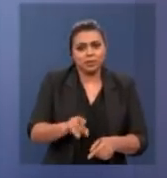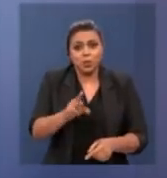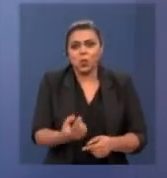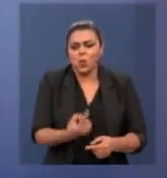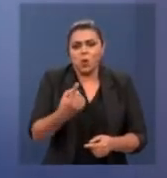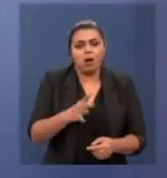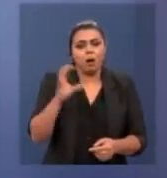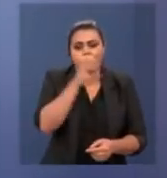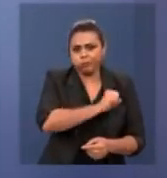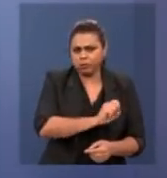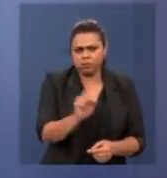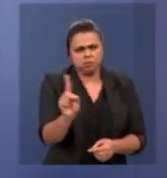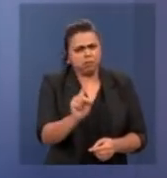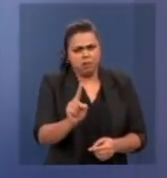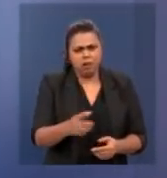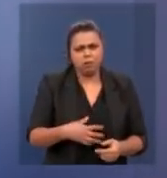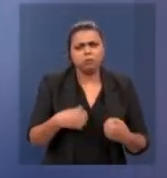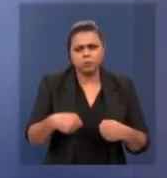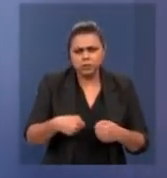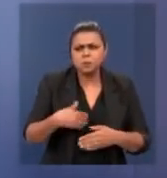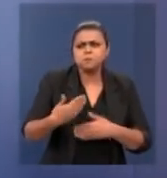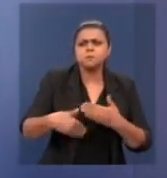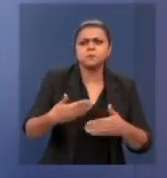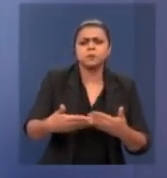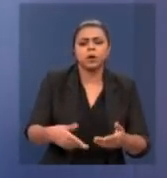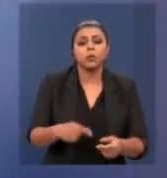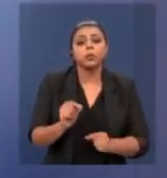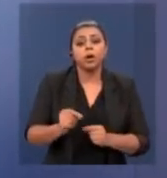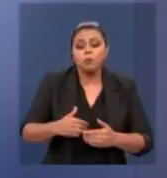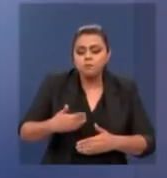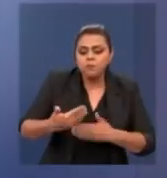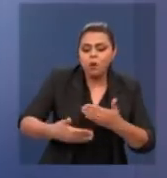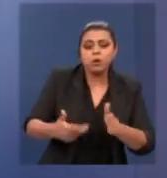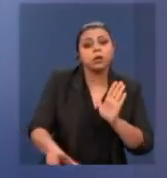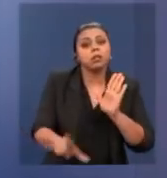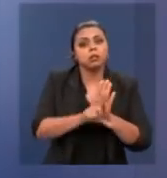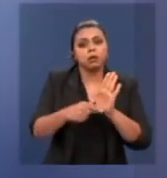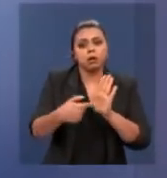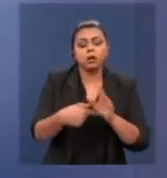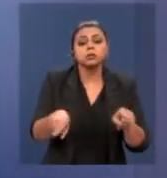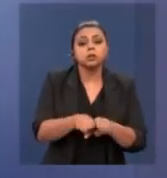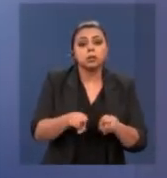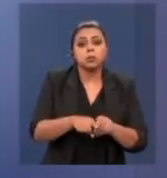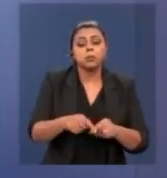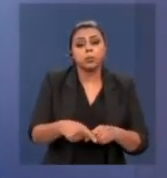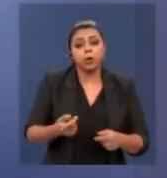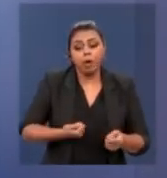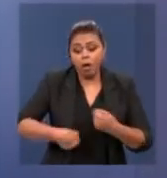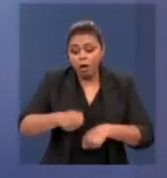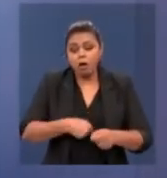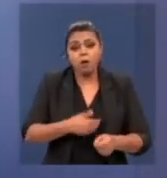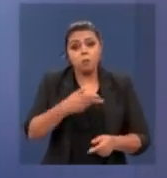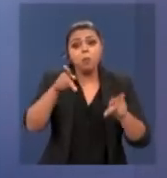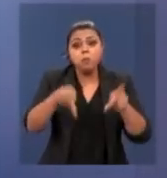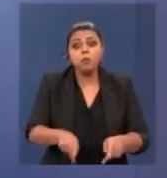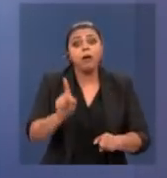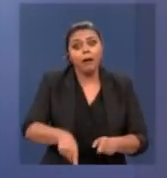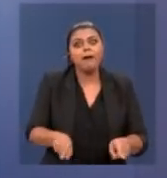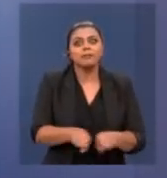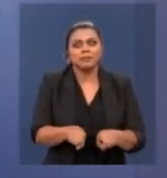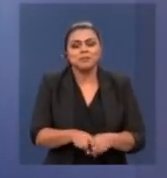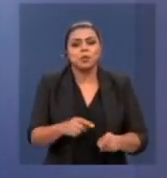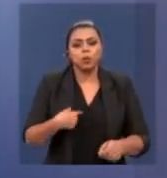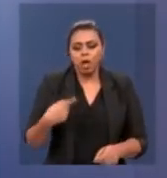faz num tiro não se tem que fazer num processo legal porque administração pública exige isso porque esse patrimônio não é